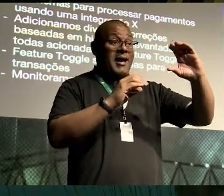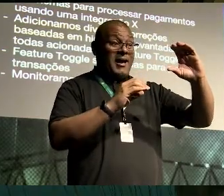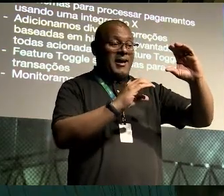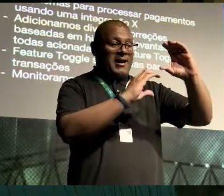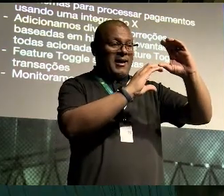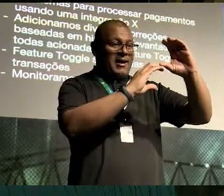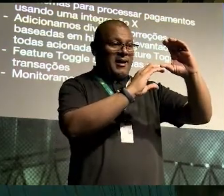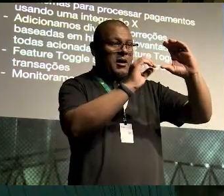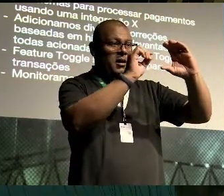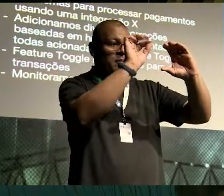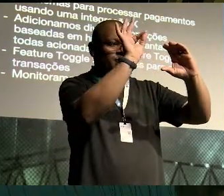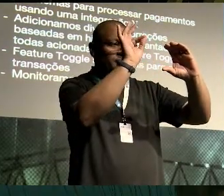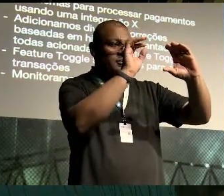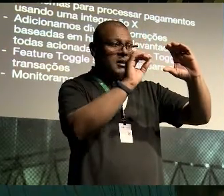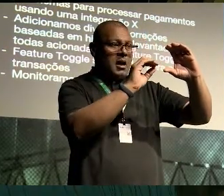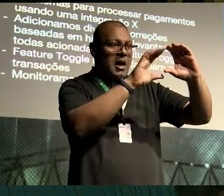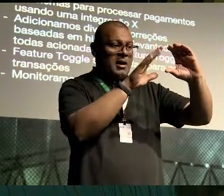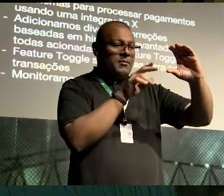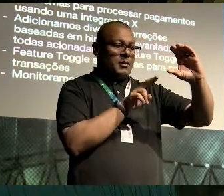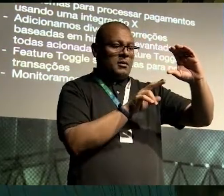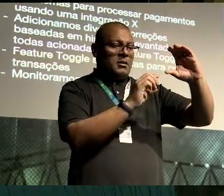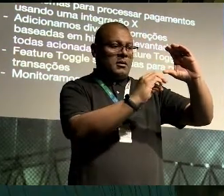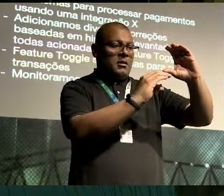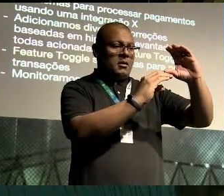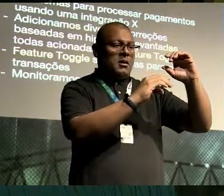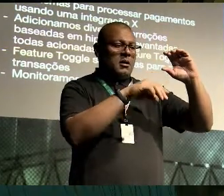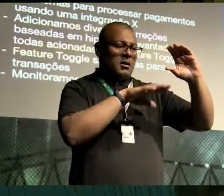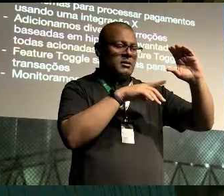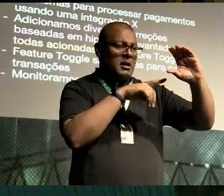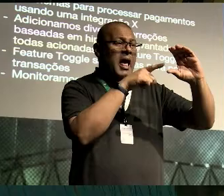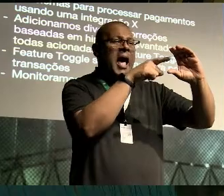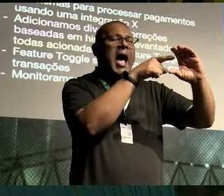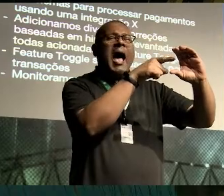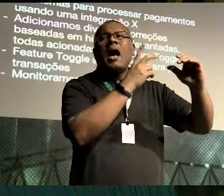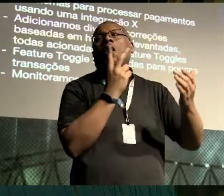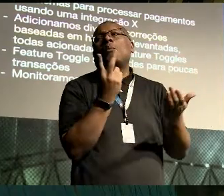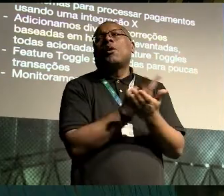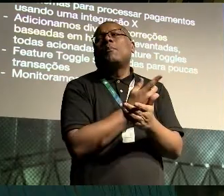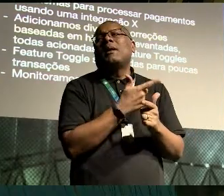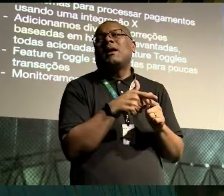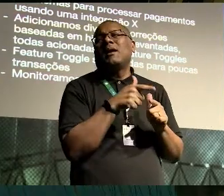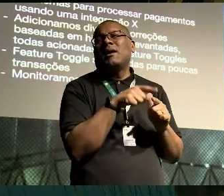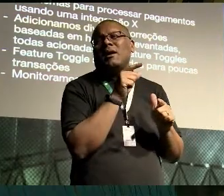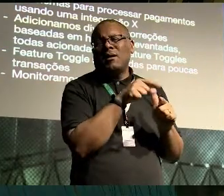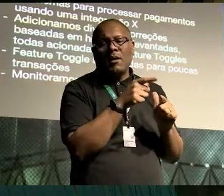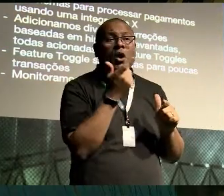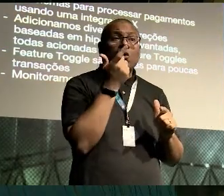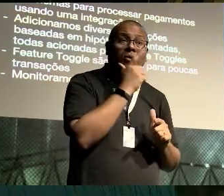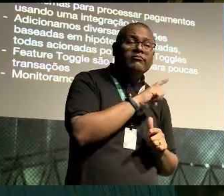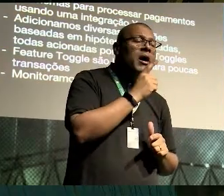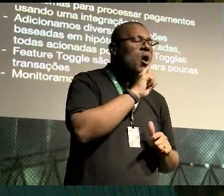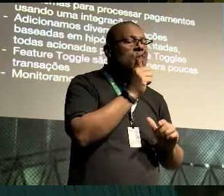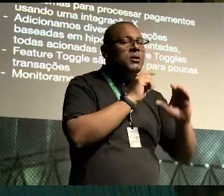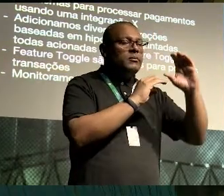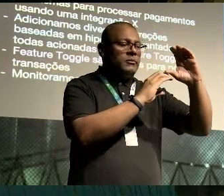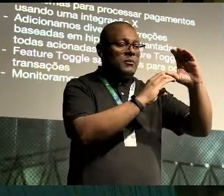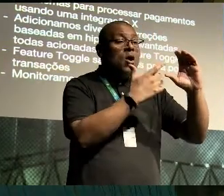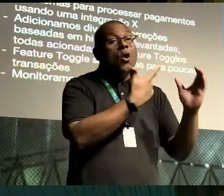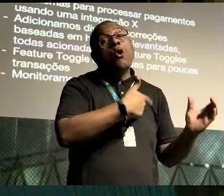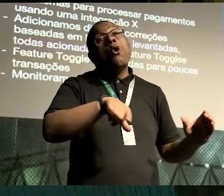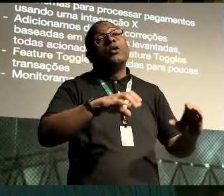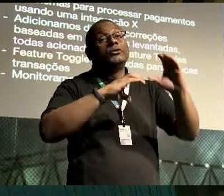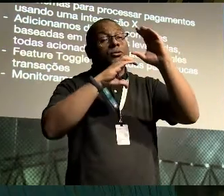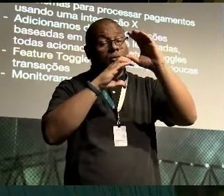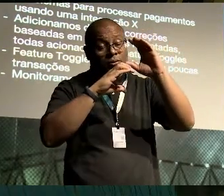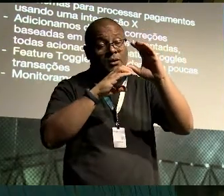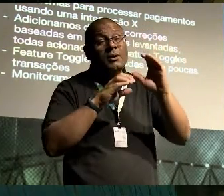produção, para a gente poder descobrir se, beleza, a hipótese que a gente levantou, que poderia ser a causa do problema, ela se concretizou ou não? Ou seja, como que a gente consegue ver isso? Olhando